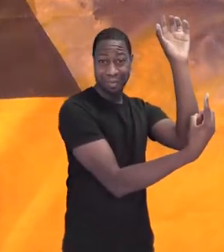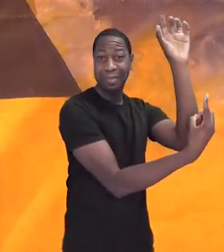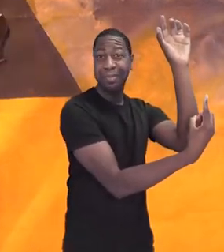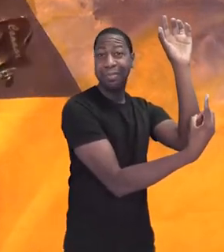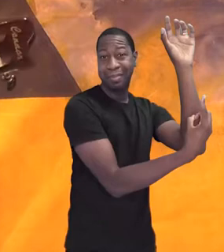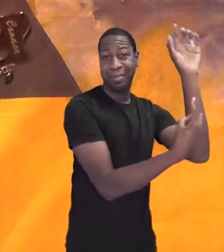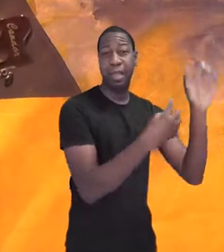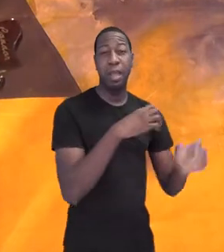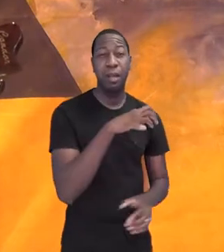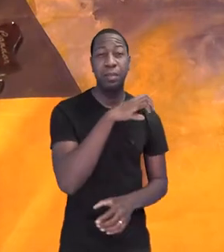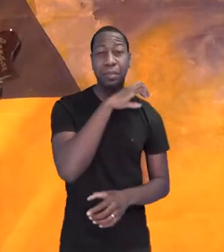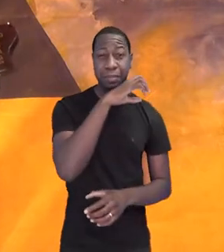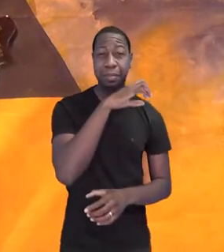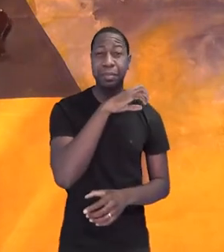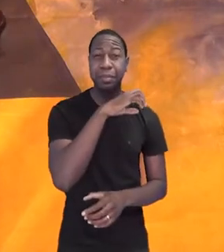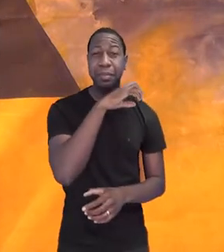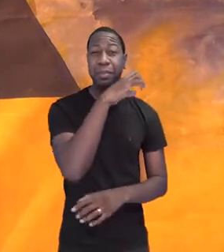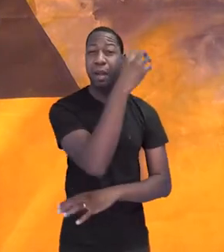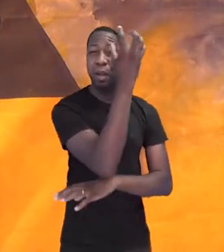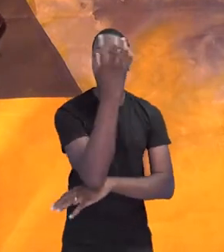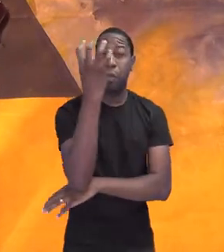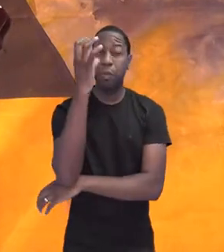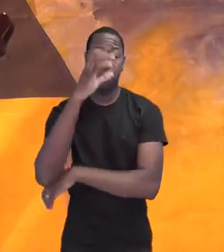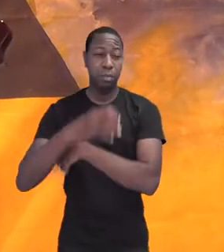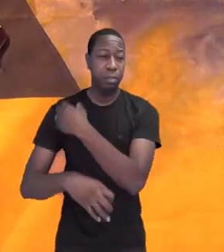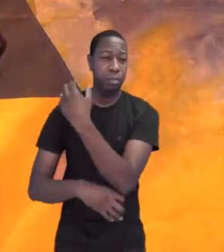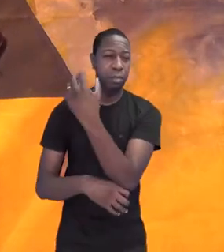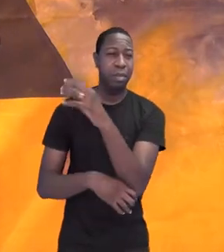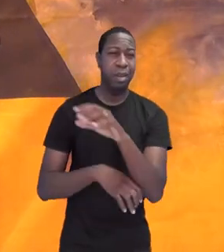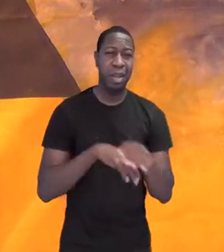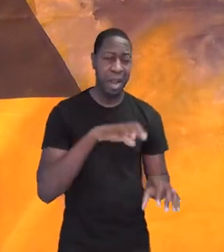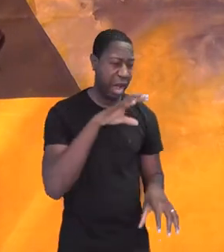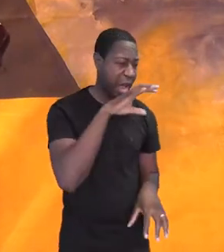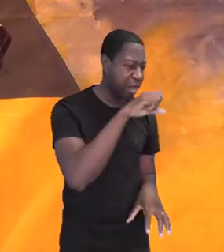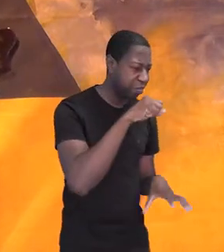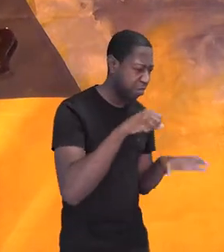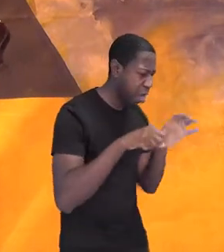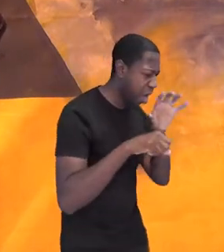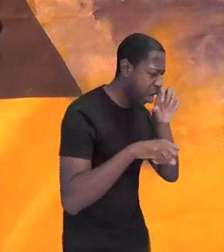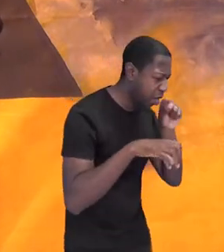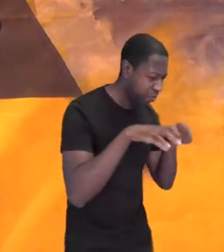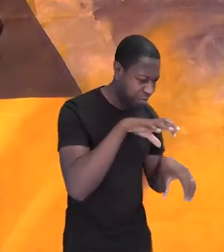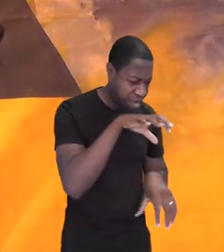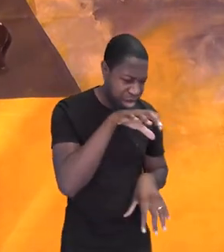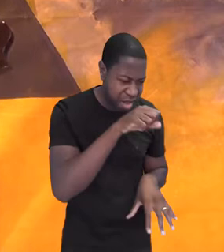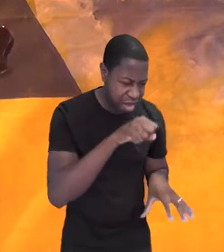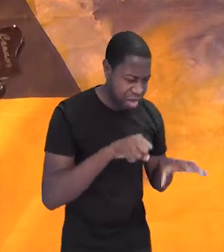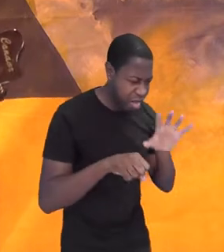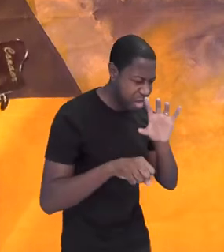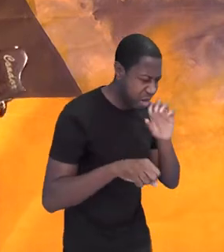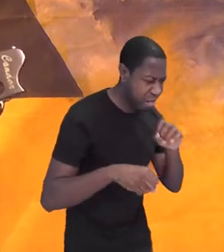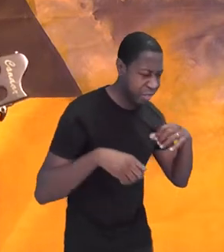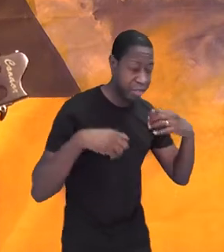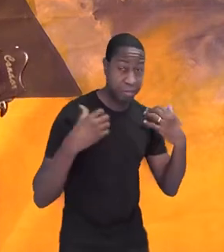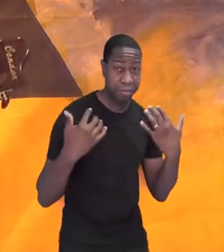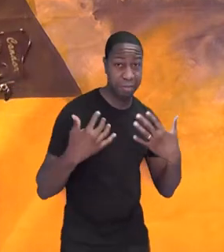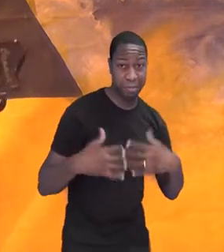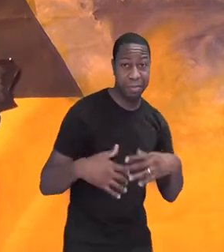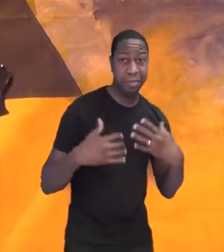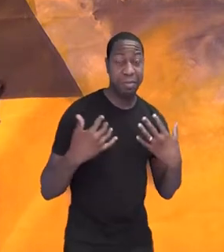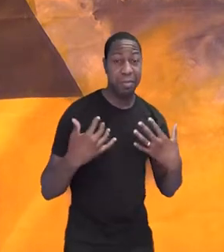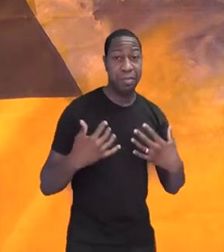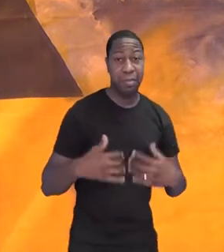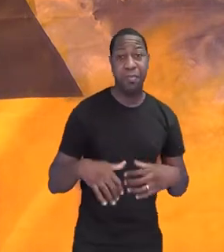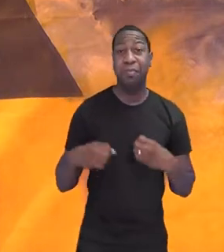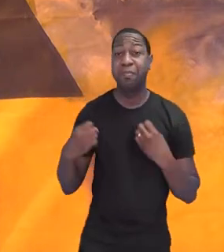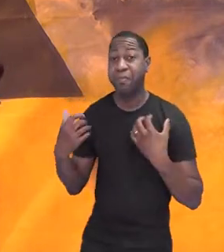os bichos se alimentam sem cessar. Os bichos se alimentam sem cessar. Um desespero me